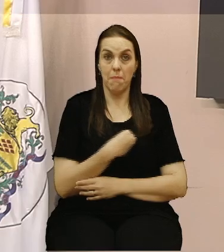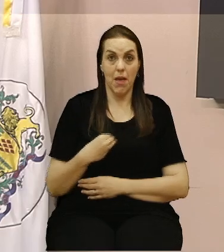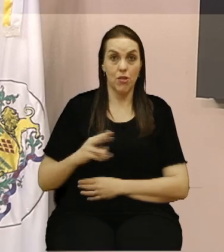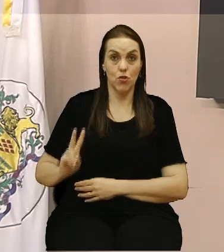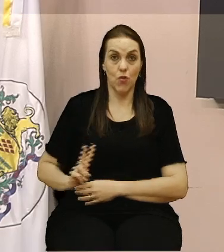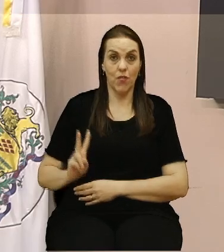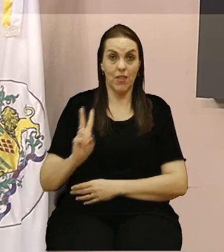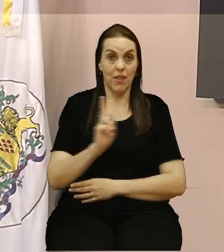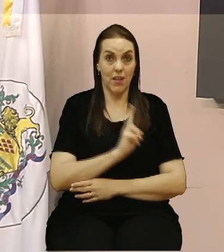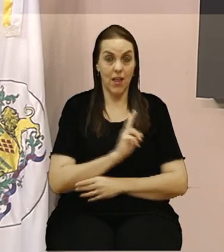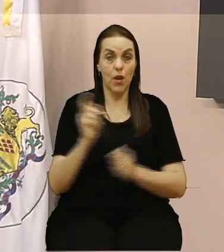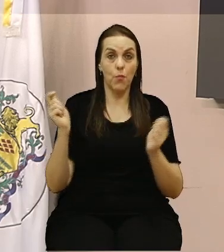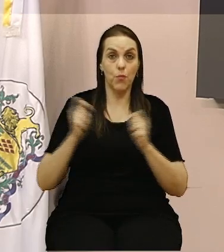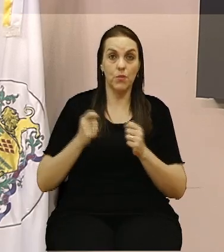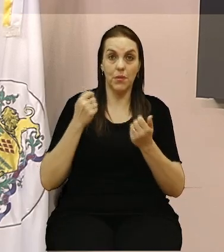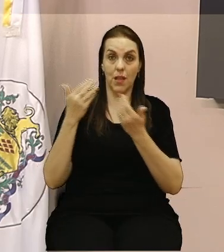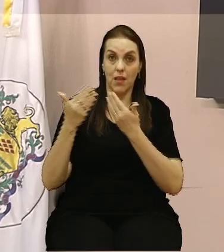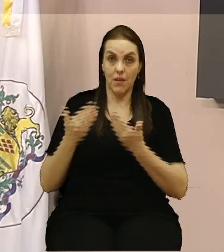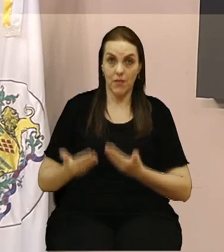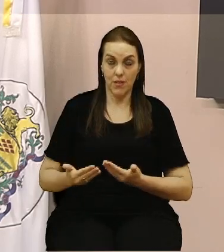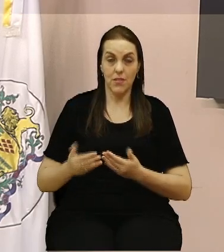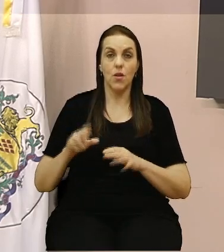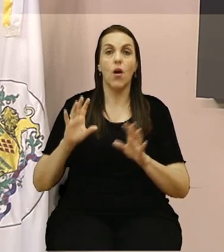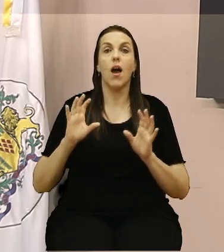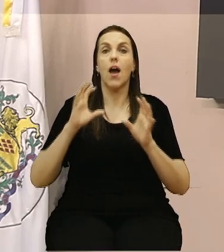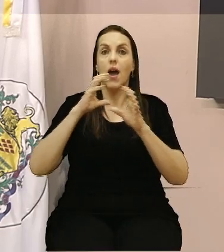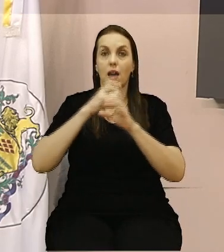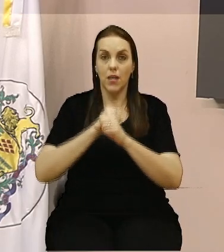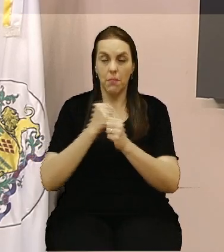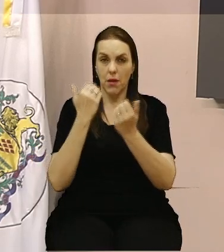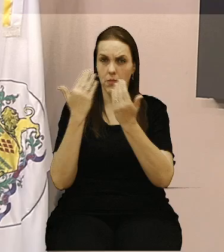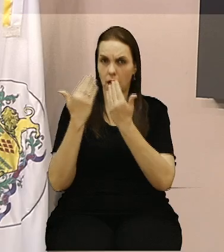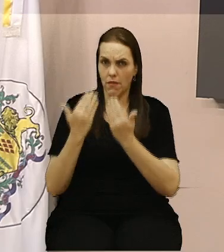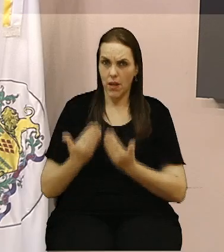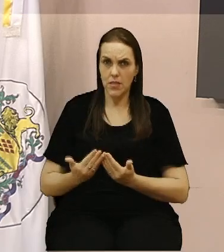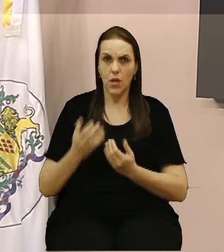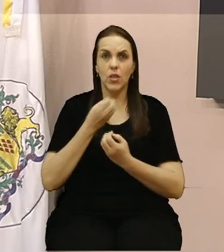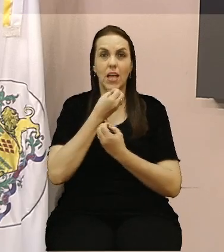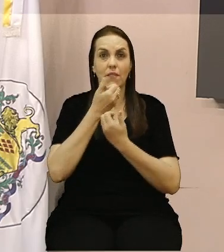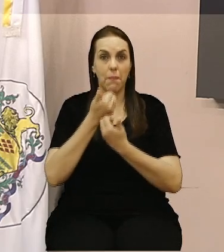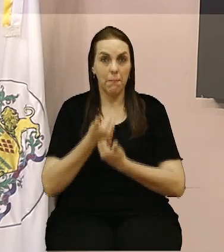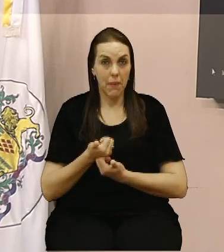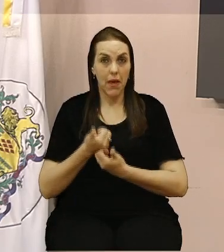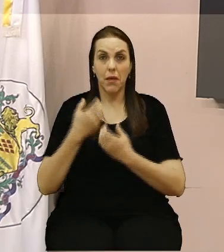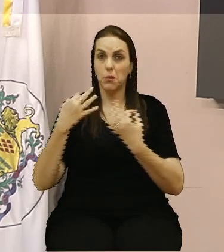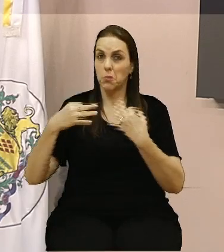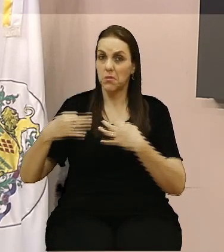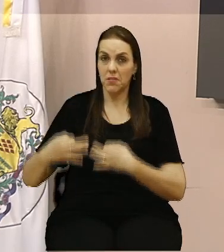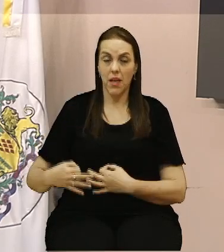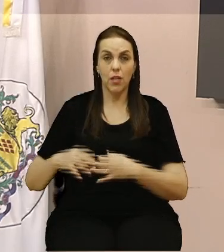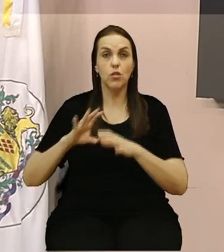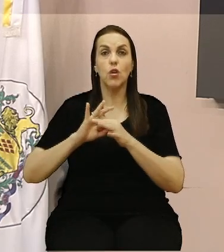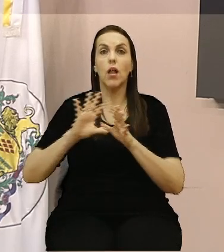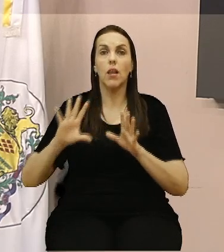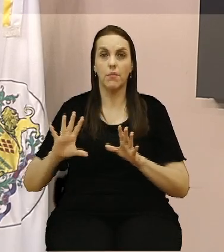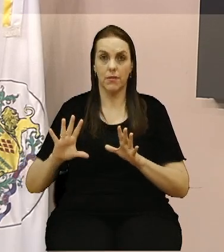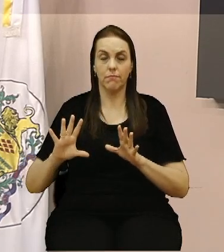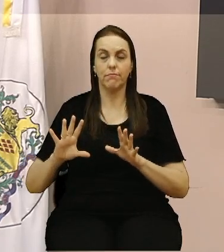avaliar esse animal. Então, sim, este animal foi avaliado, ele estava bem... Para um pouquinho, Cíntia, por favor. Ele foi apenas solto.